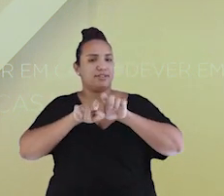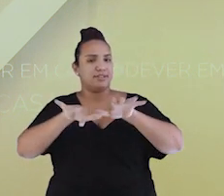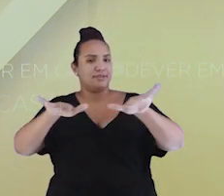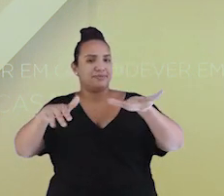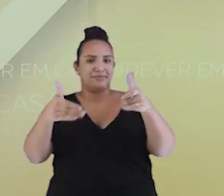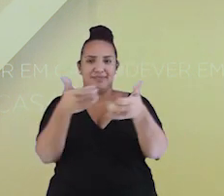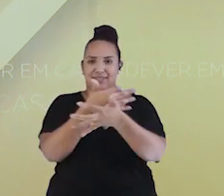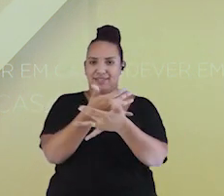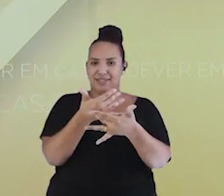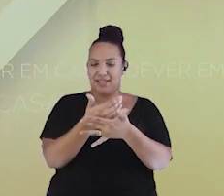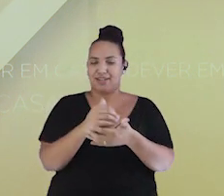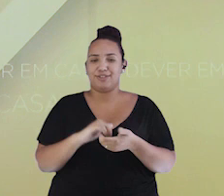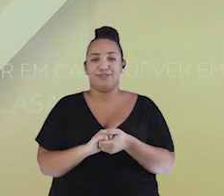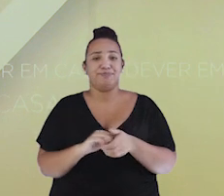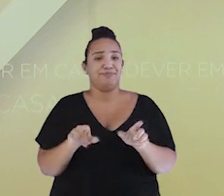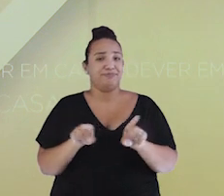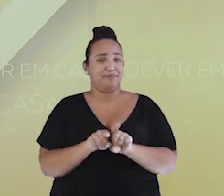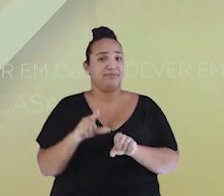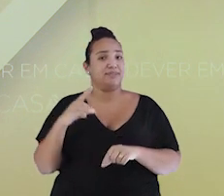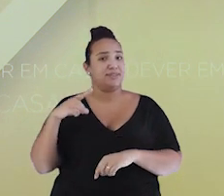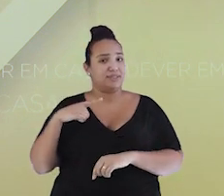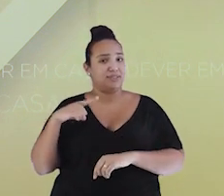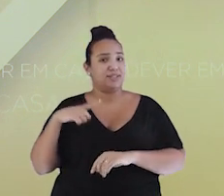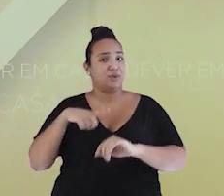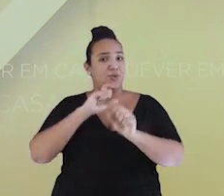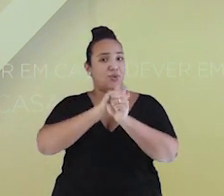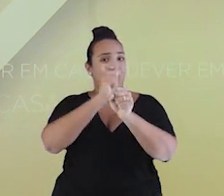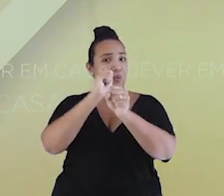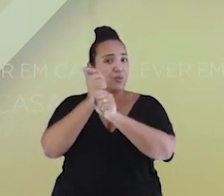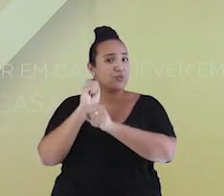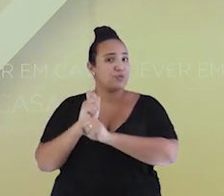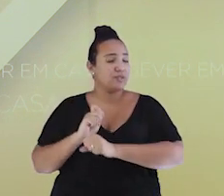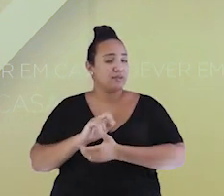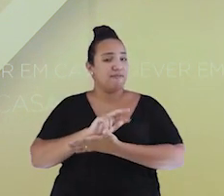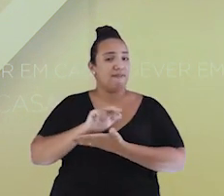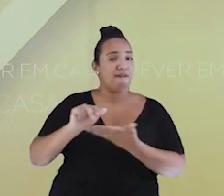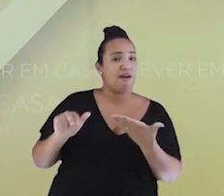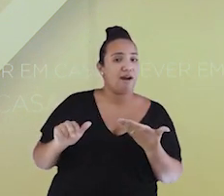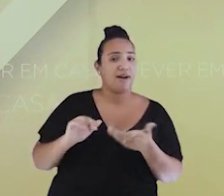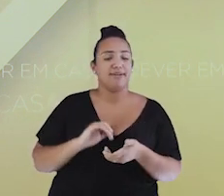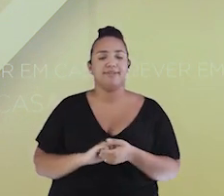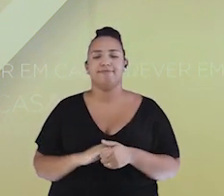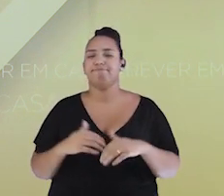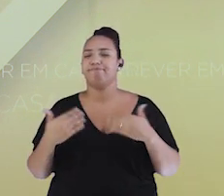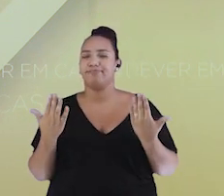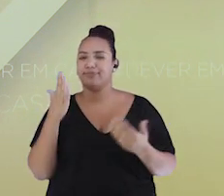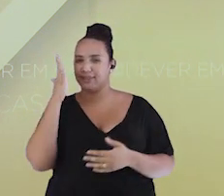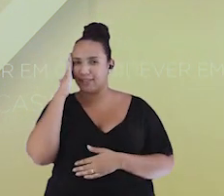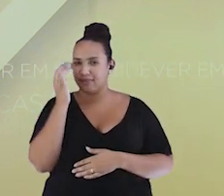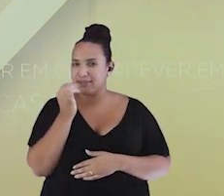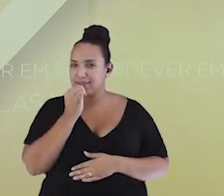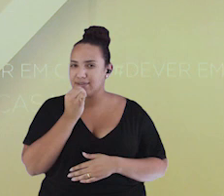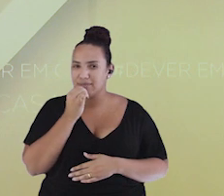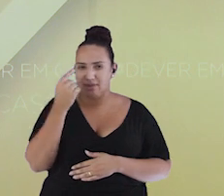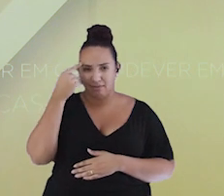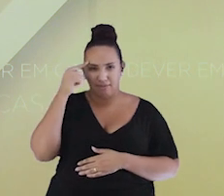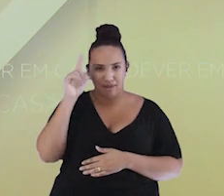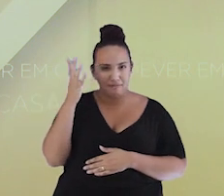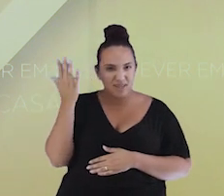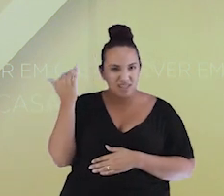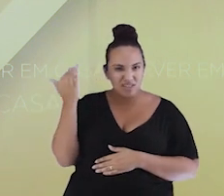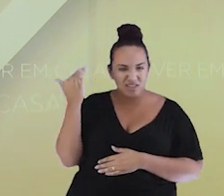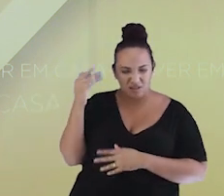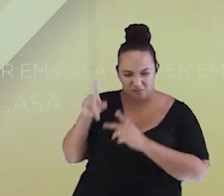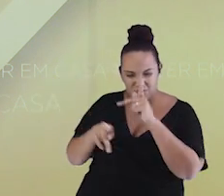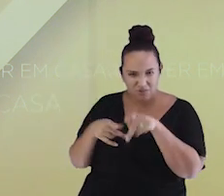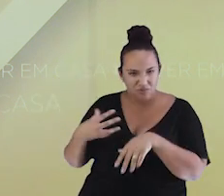cidades. Construíam empreendimentos enormes que se mantêm até hoje. Então, sabe aquela ideia de que